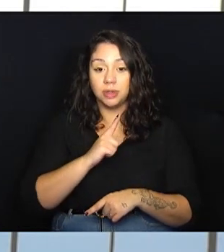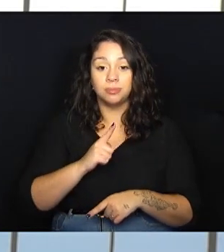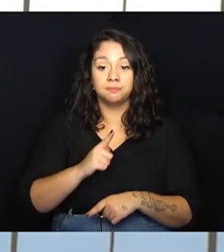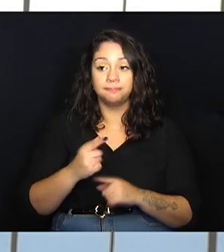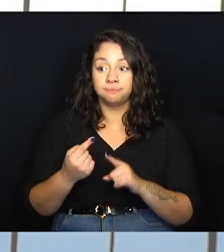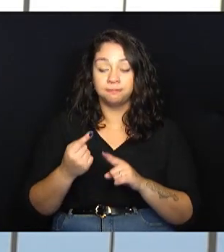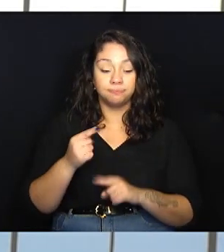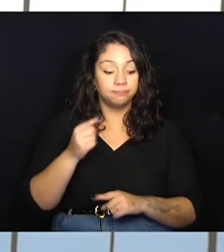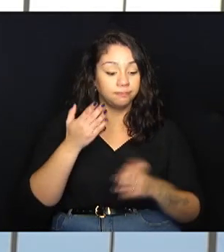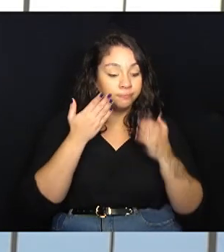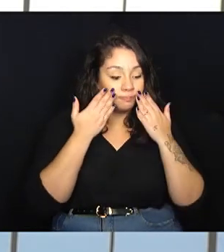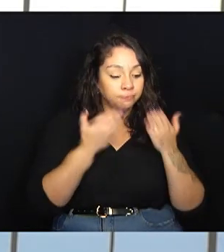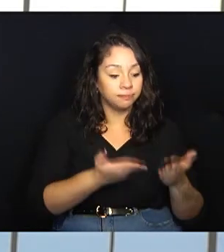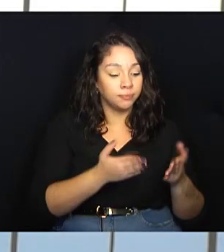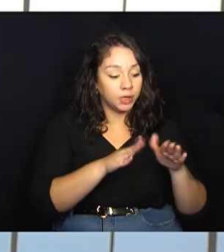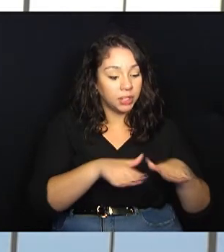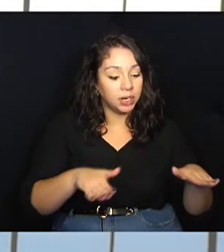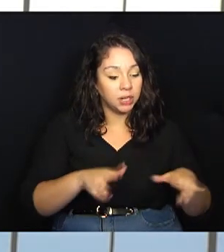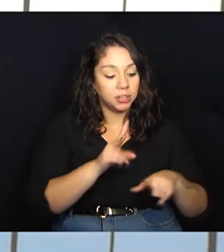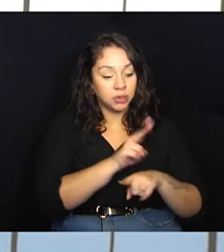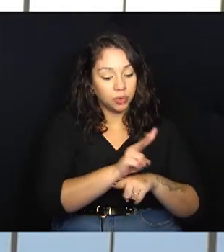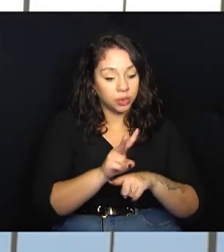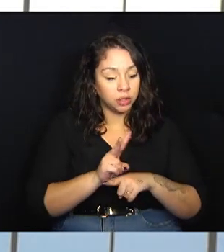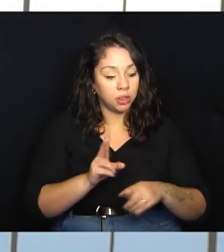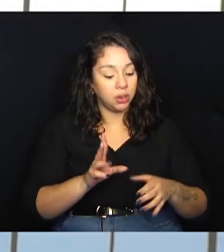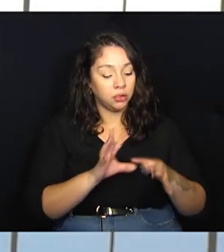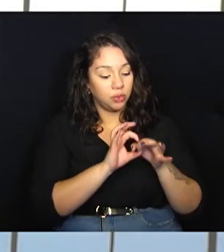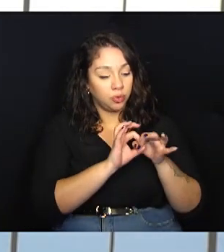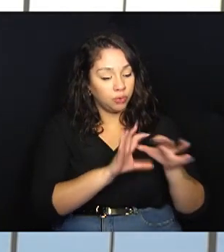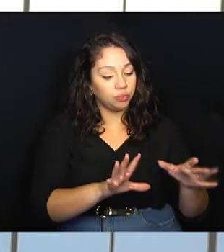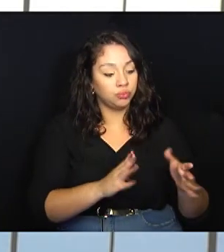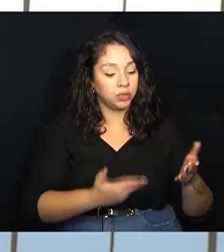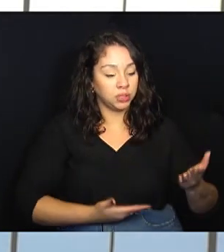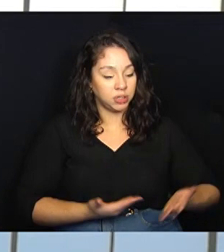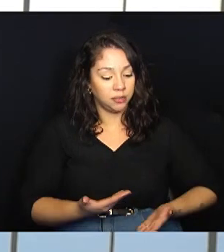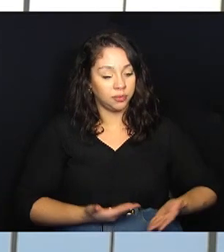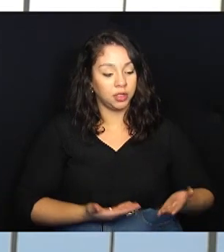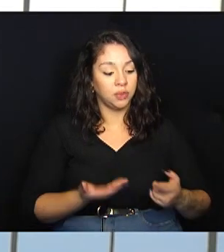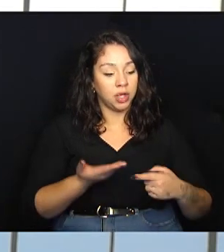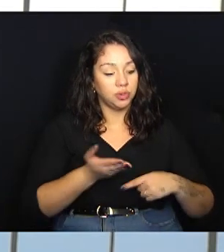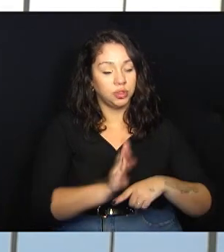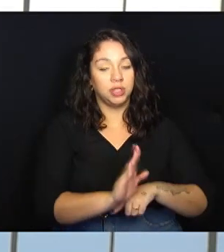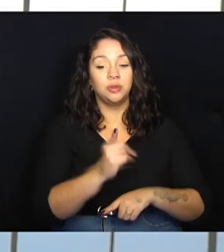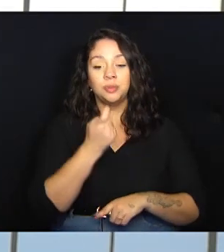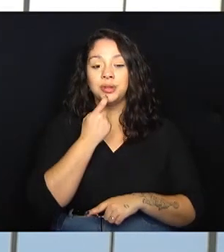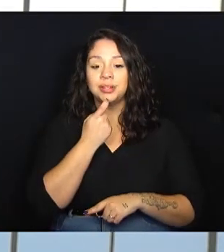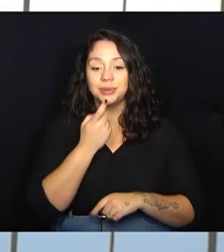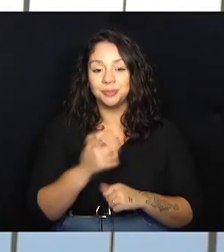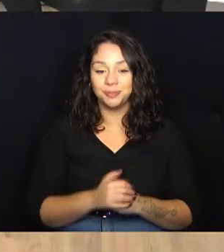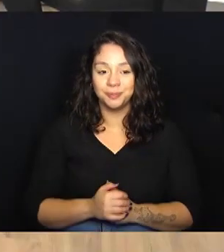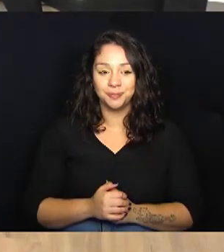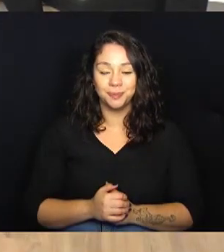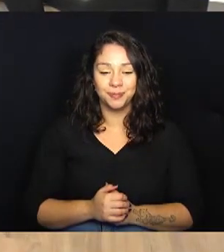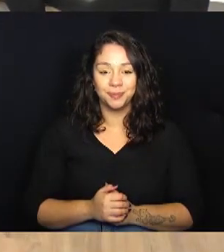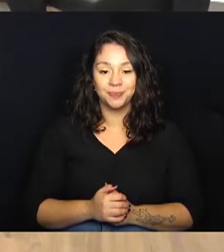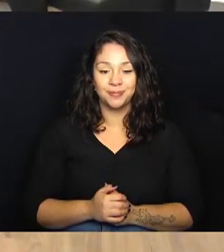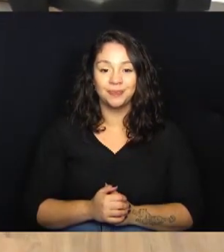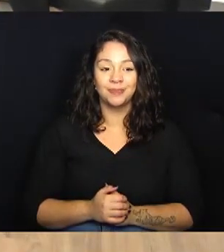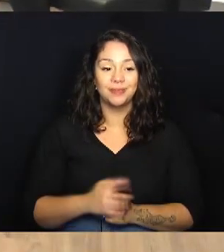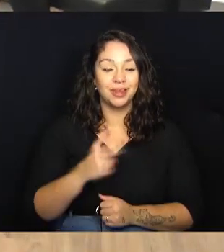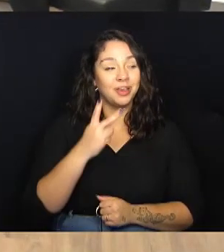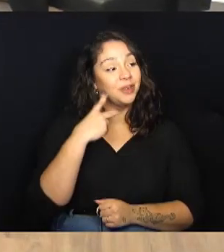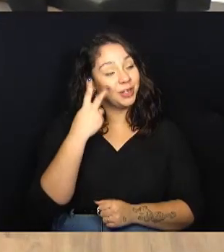aquela criança, cuidando e oferecendo esse serviço também, ajudando o nosso município. Vereadora Débora, na sua experiência no